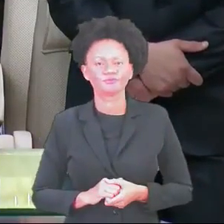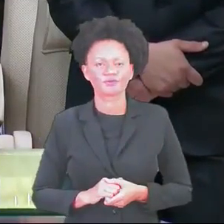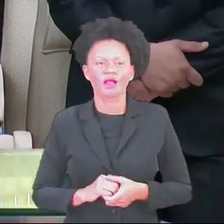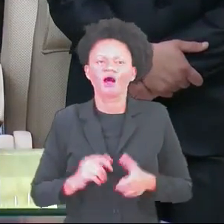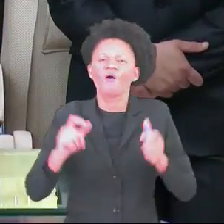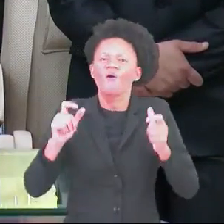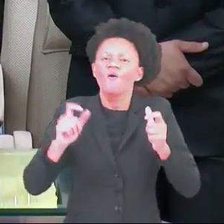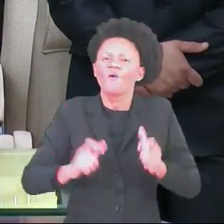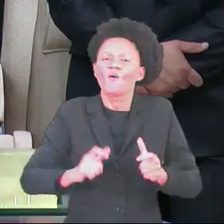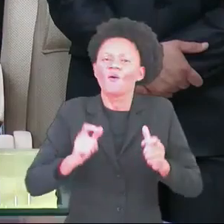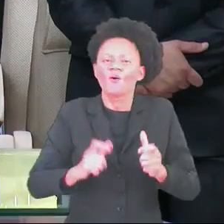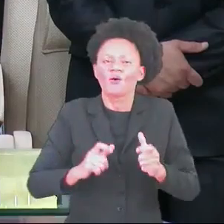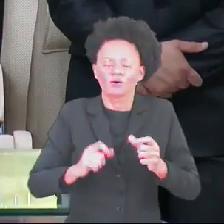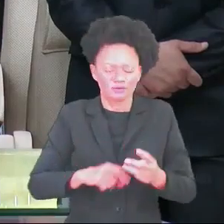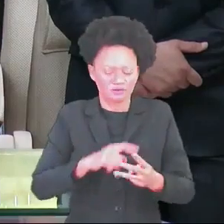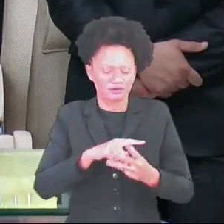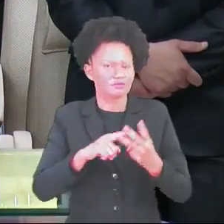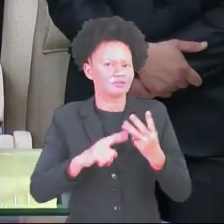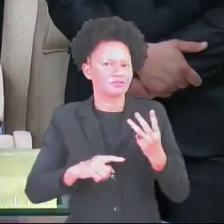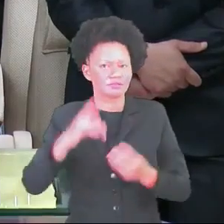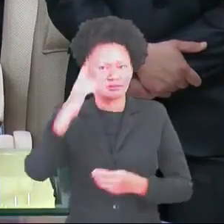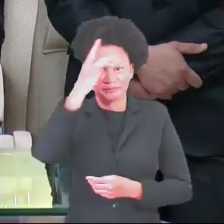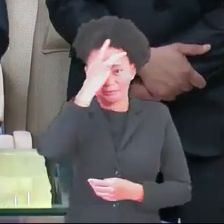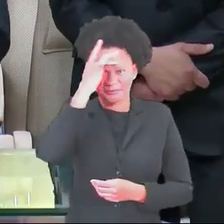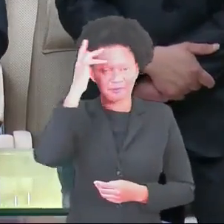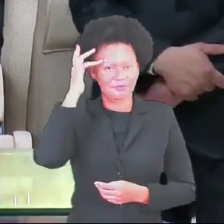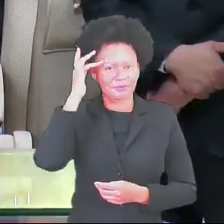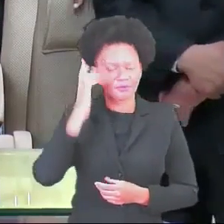Aonde está a terceira pessoa?